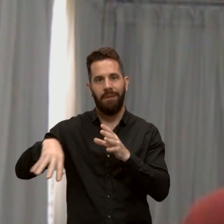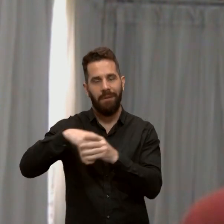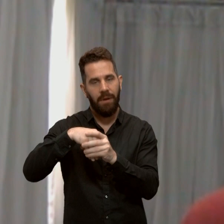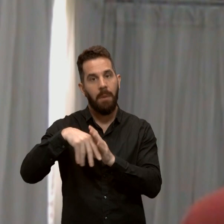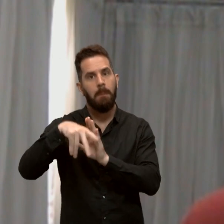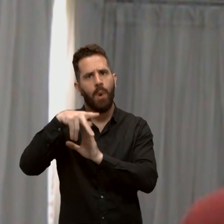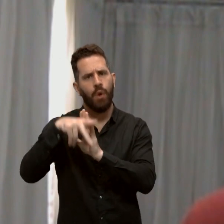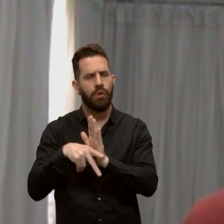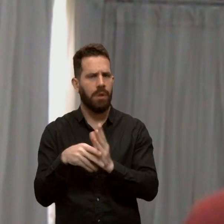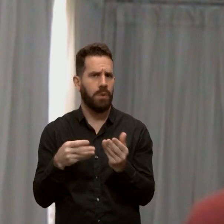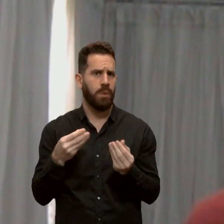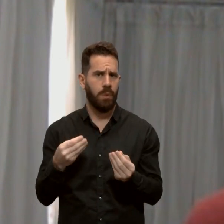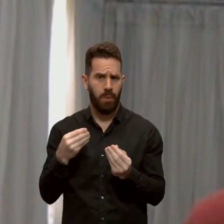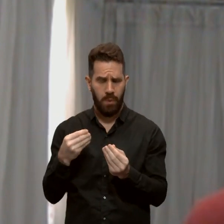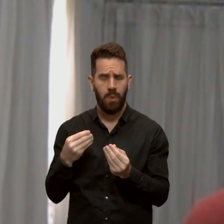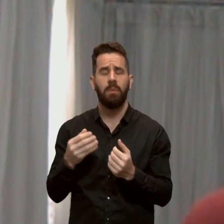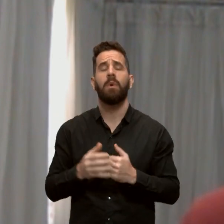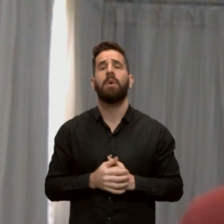neste projeto